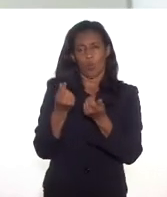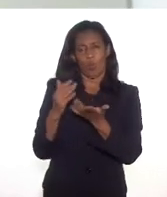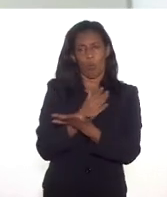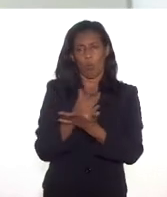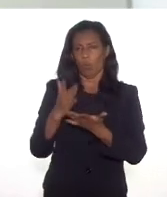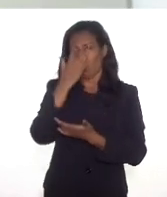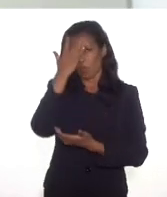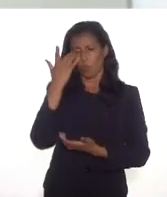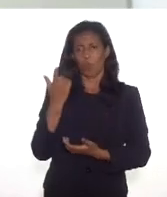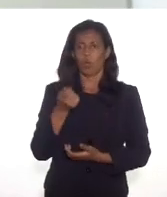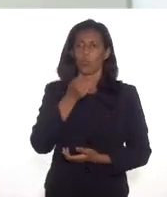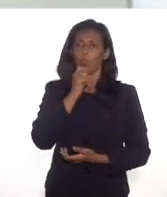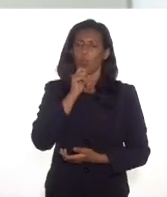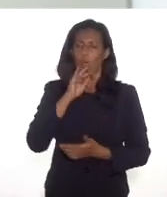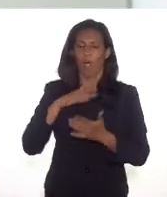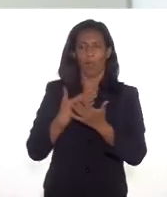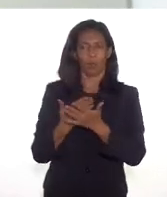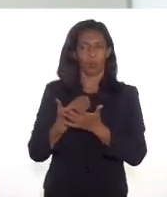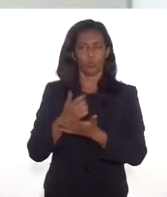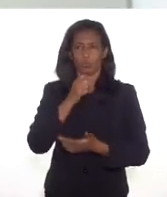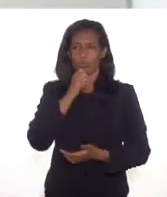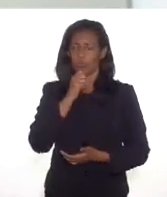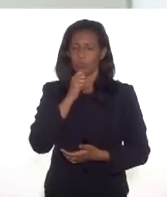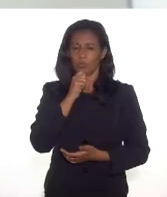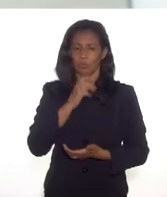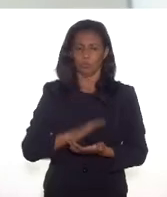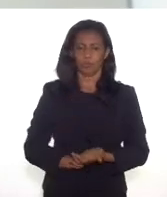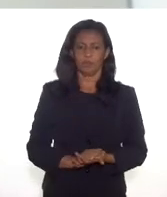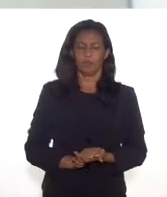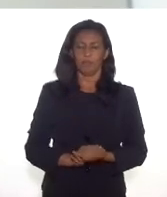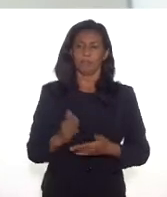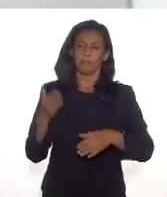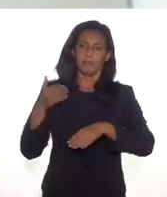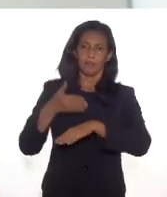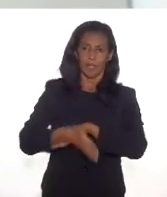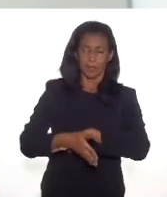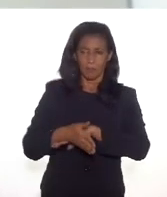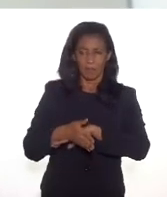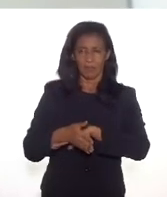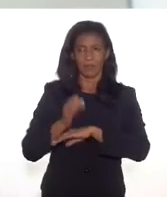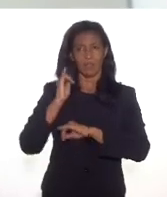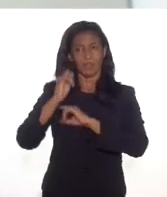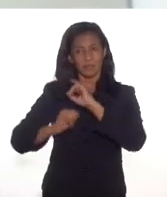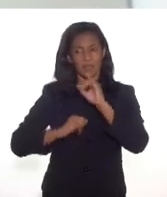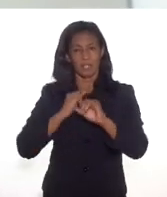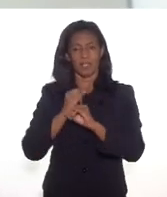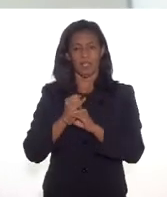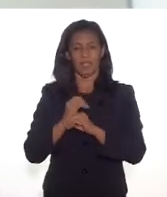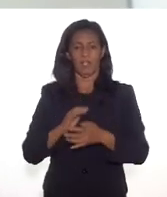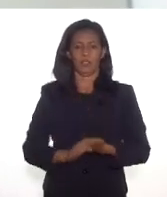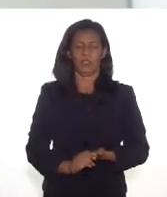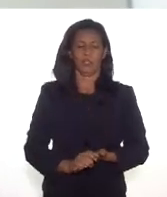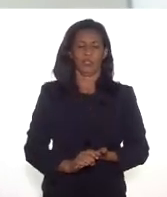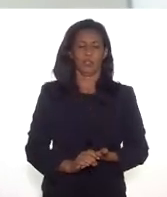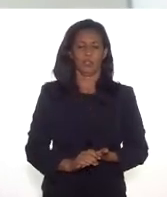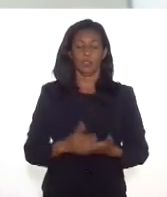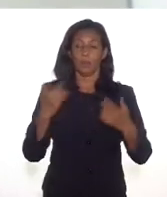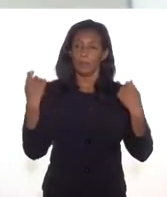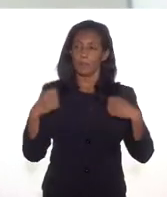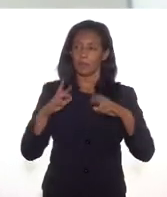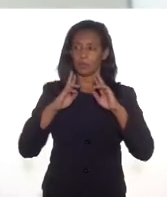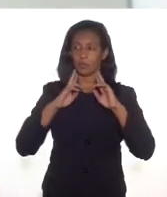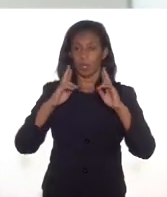dos nossos estudantes da escola pública tem para ter acesso à internet de forma regular e frequente. Então, a gente precisa dar uma